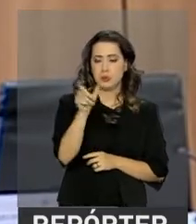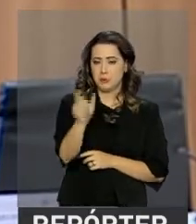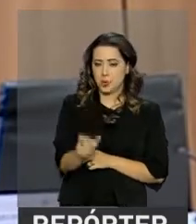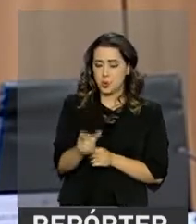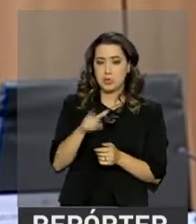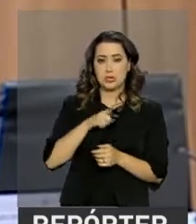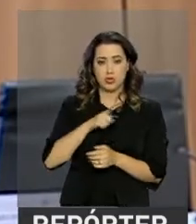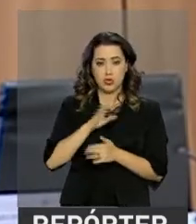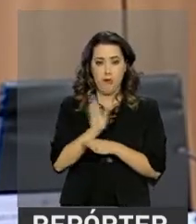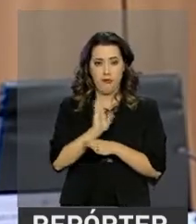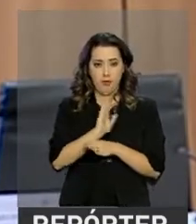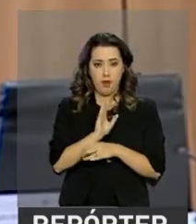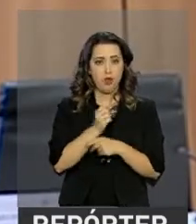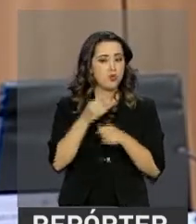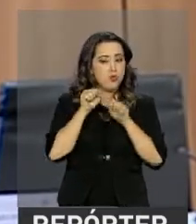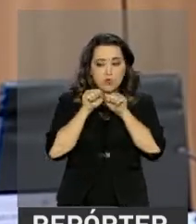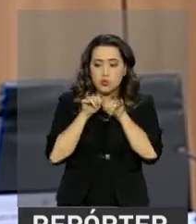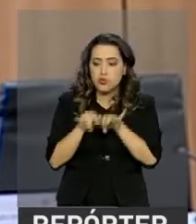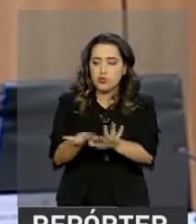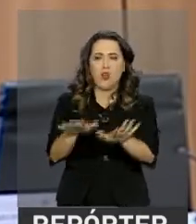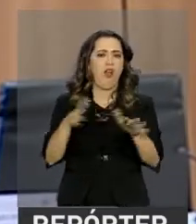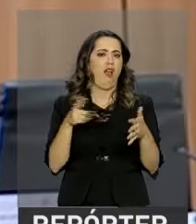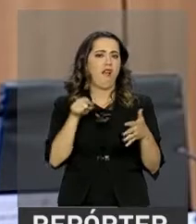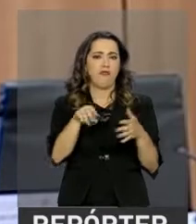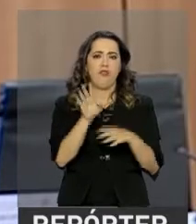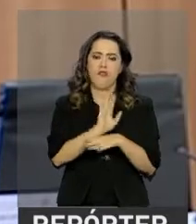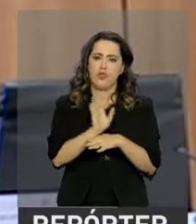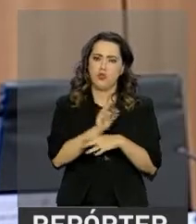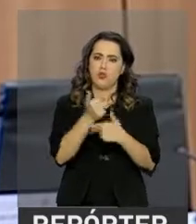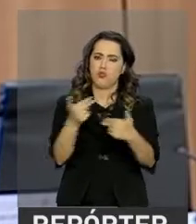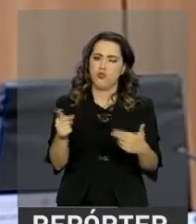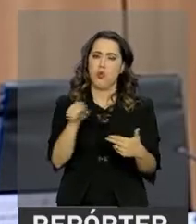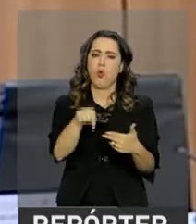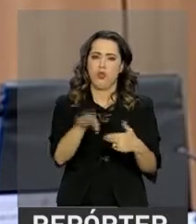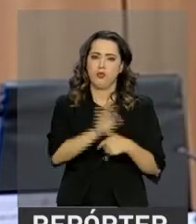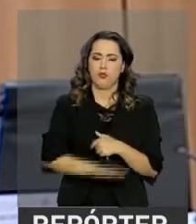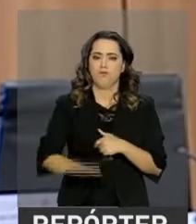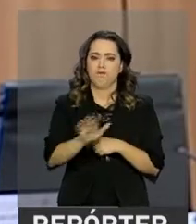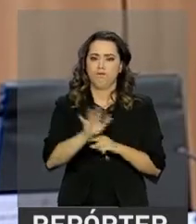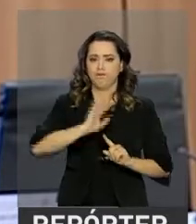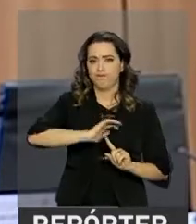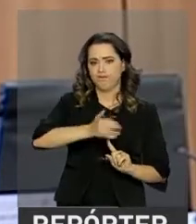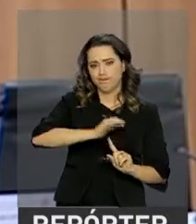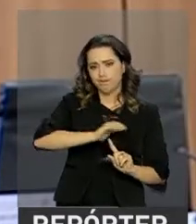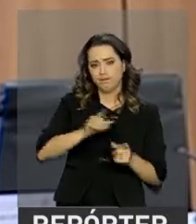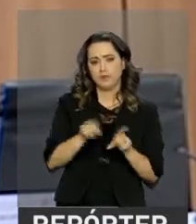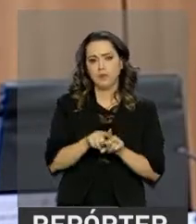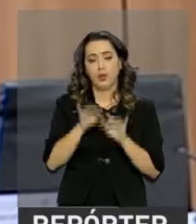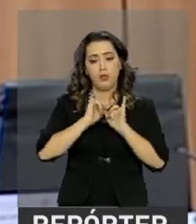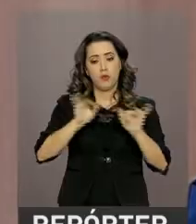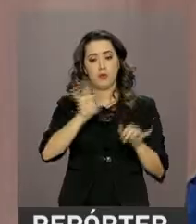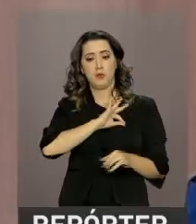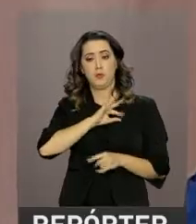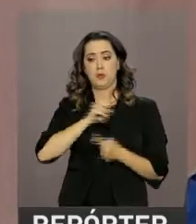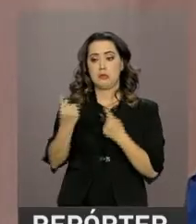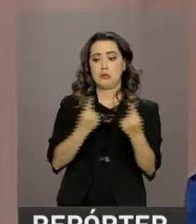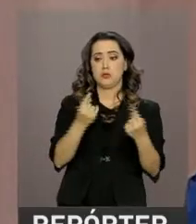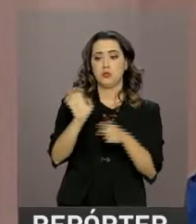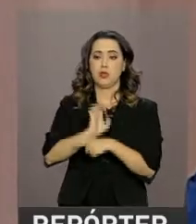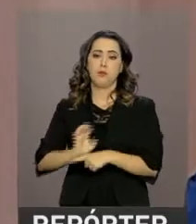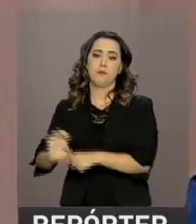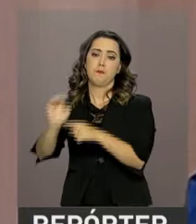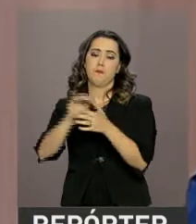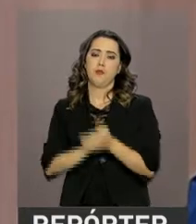ou compartilhavam esse tipo de conteúdo, os dados foram enviados para as polícias civis dos estados. Com base num